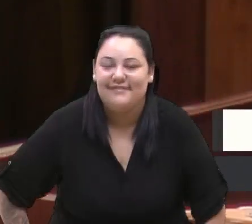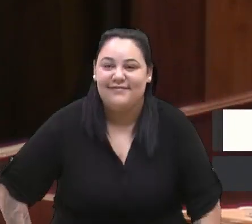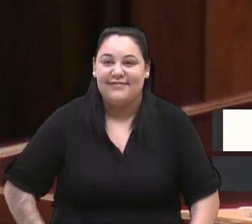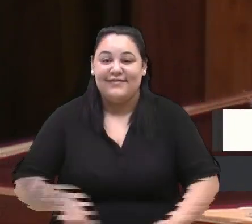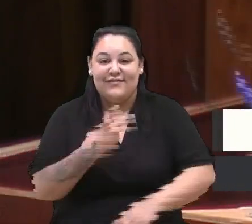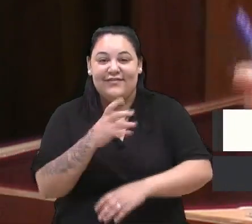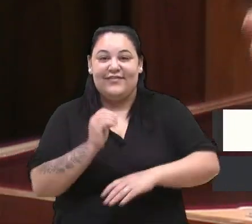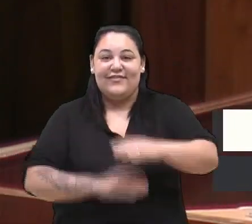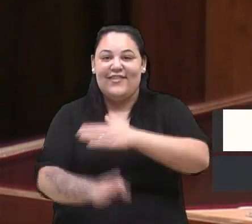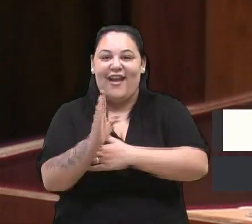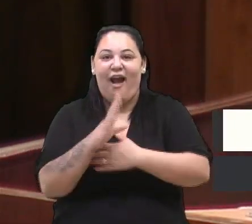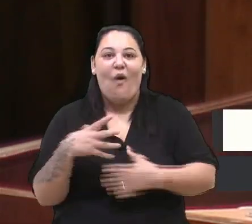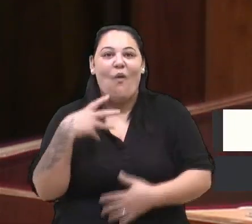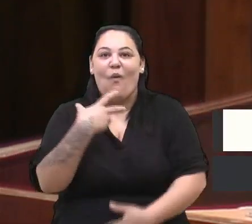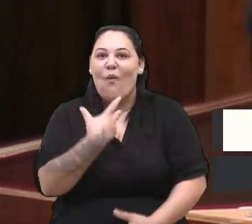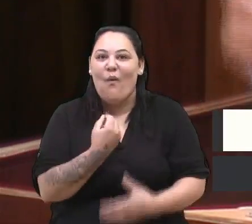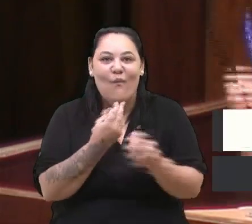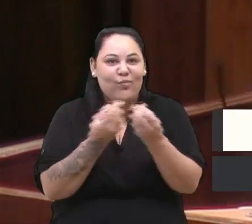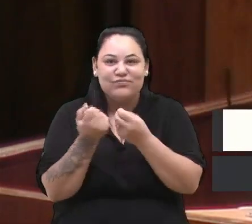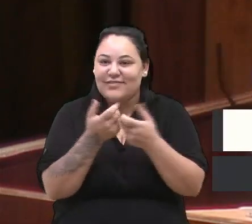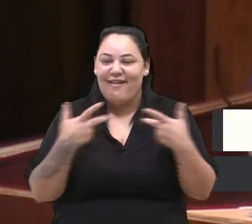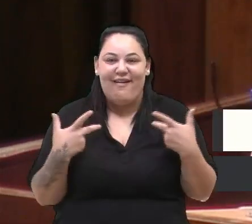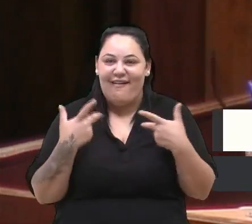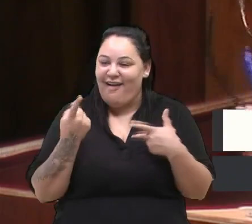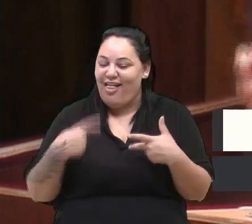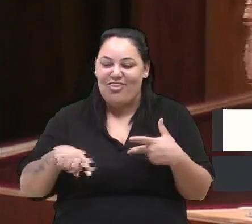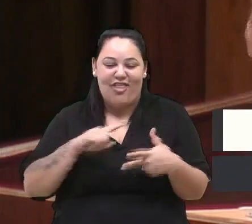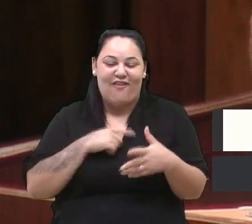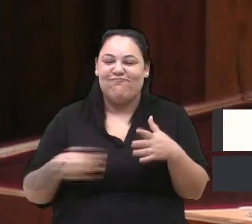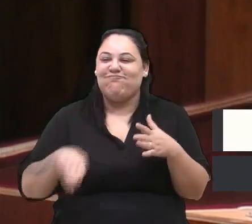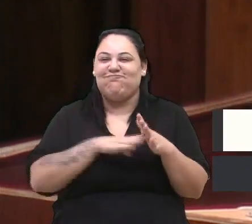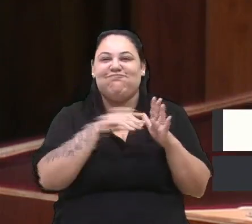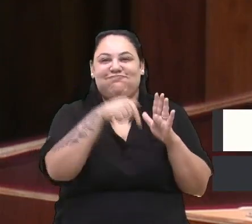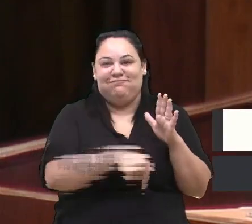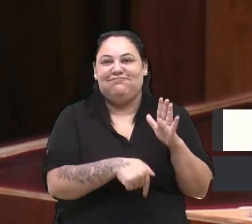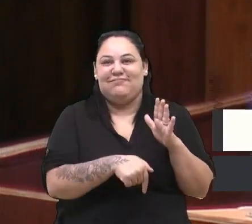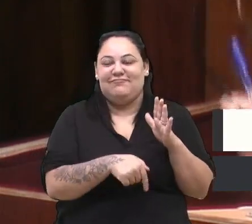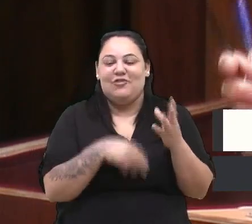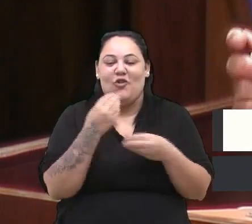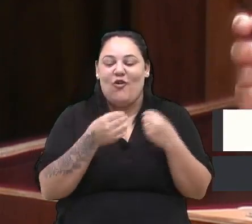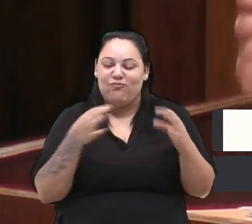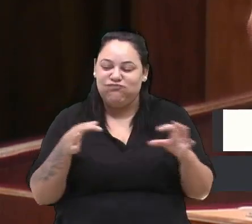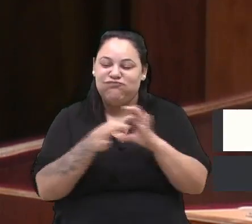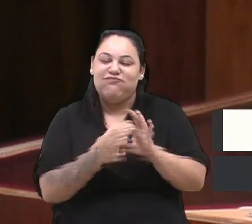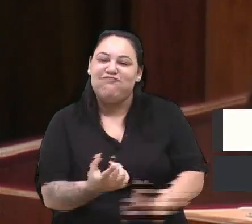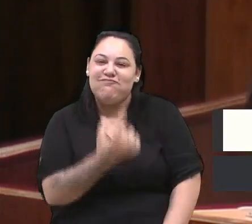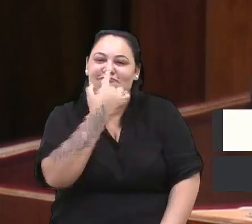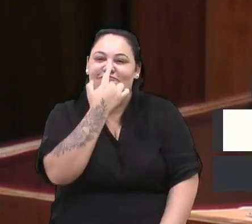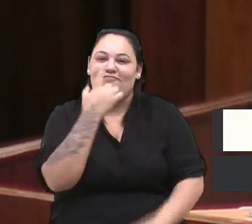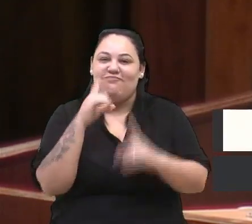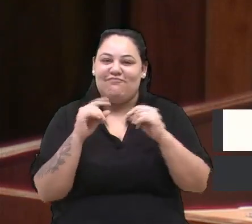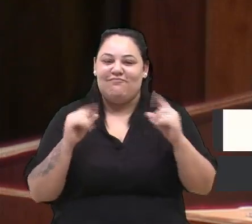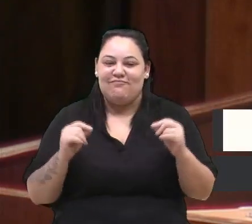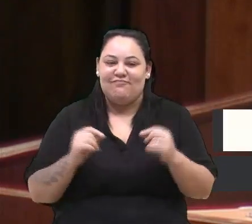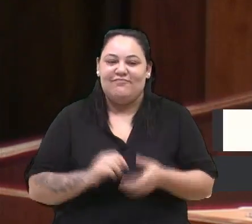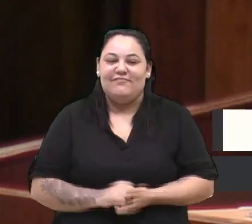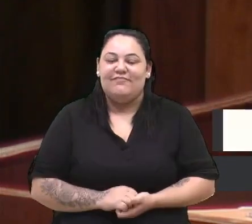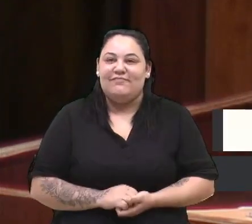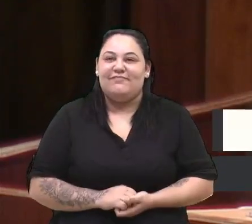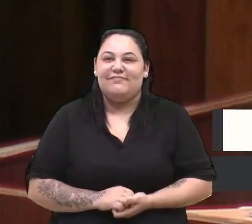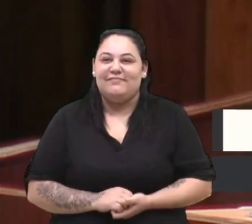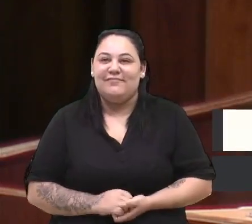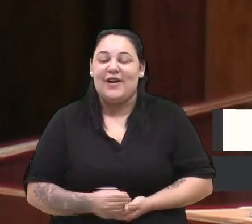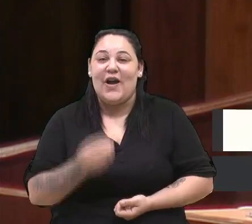Quanta coisa nós trouxemos, como nós estreitamos essa nossa ligação com Brasília.